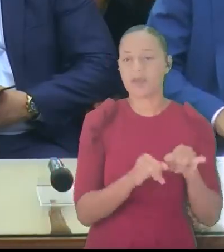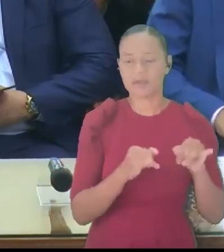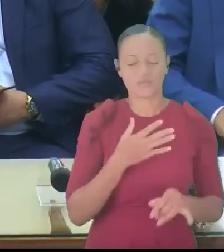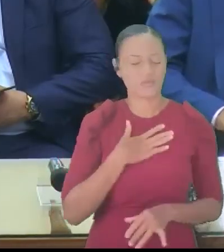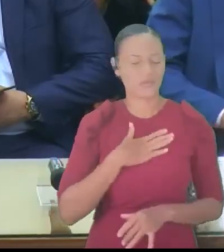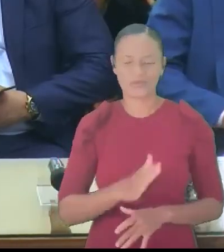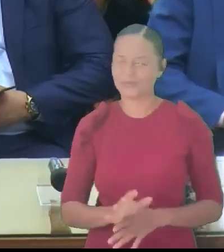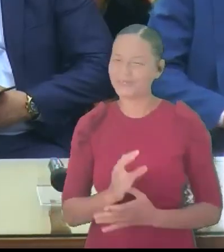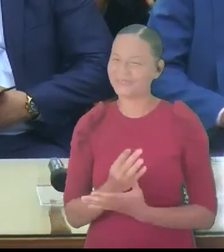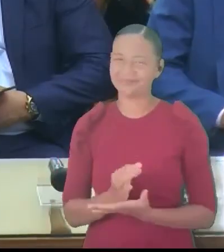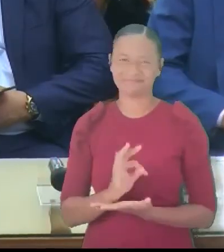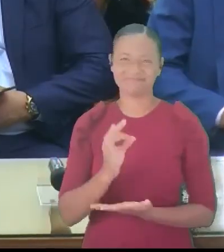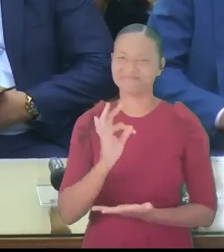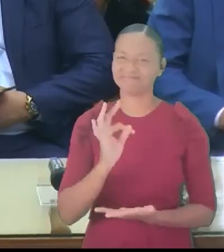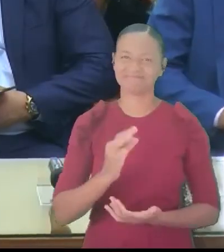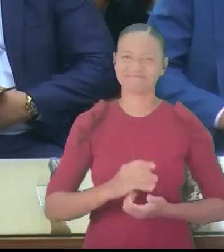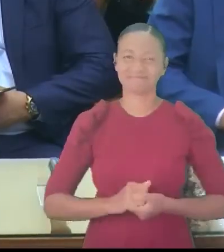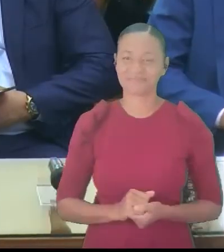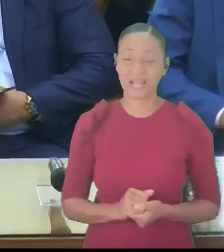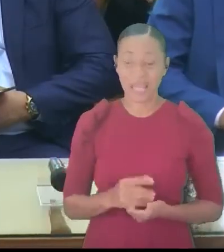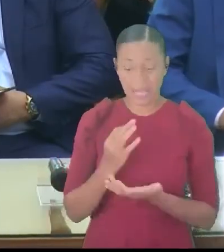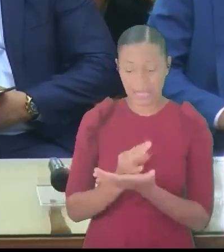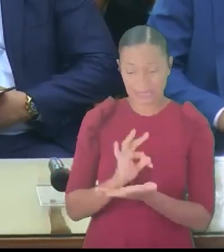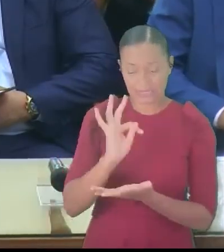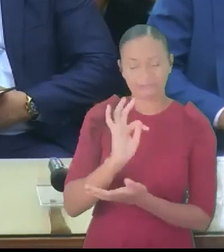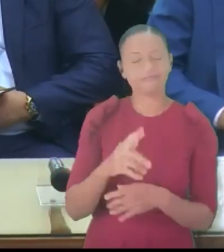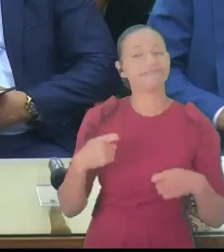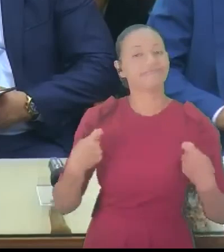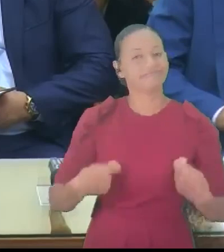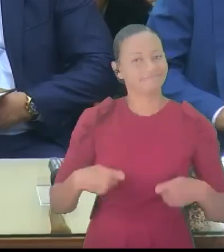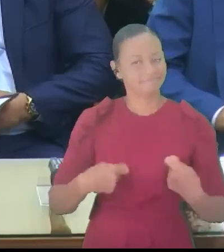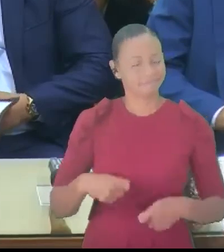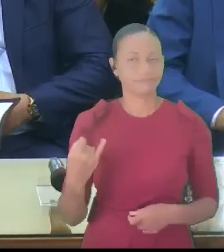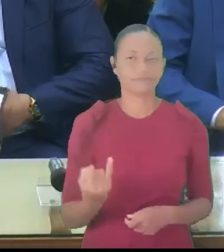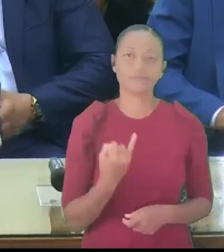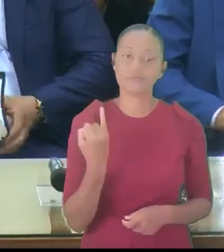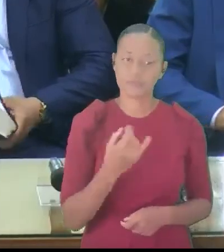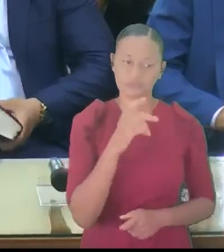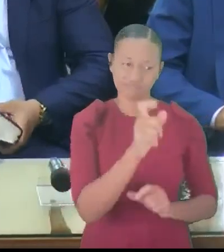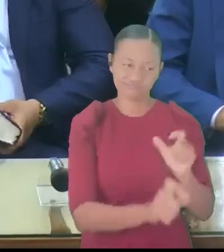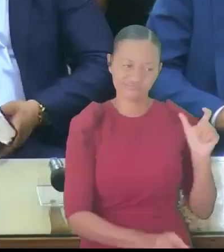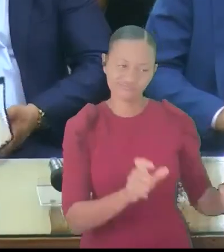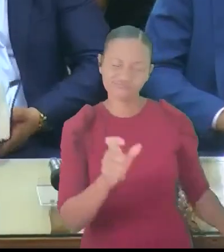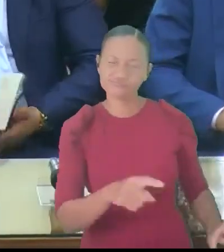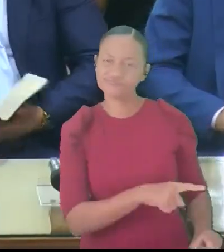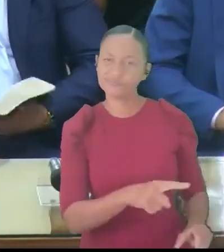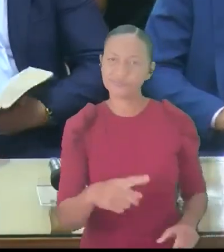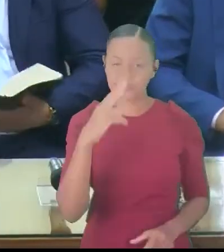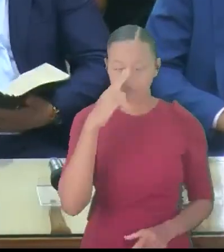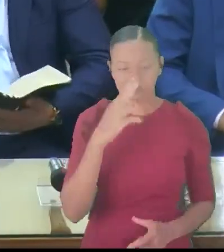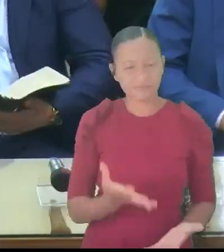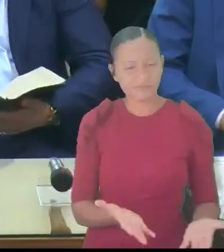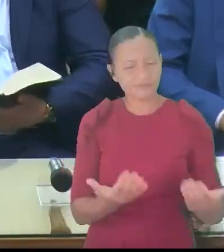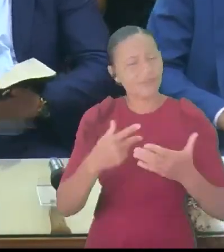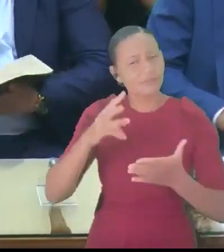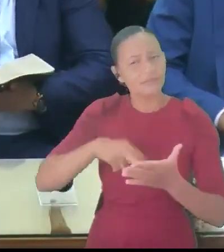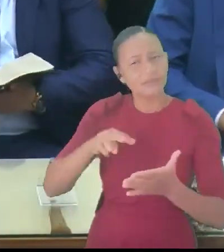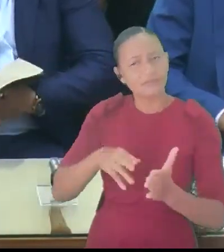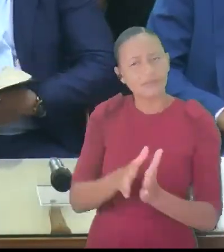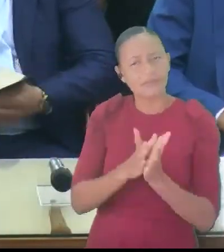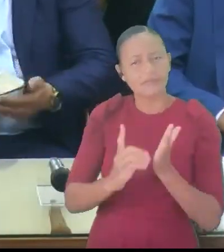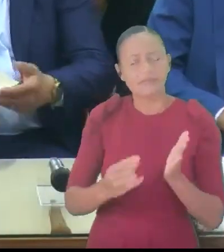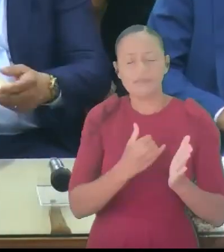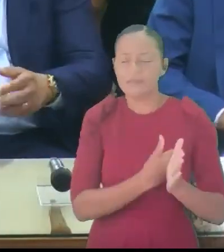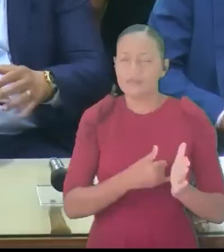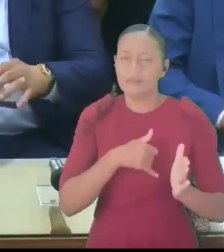teologia. E a teologia é necessária para nós os crentes. Olha, vamos ver isso, São João 1:16.